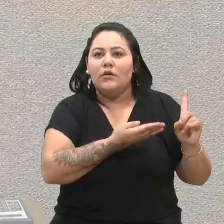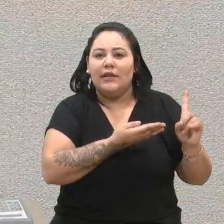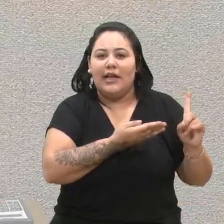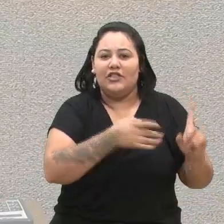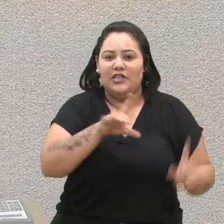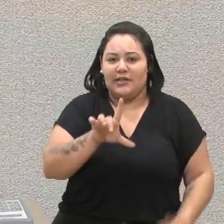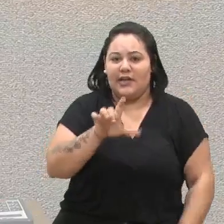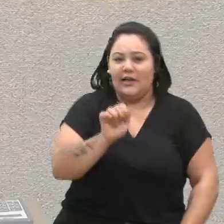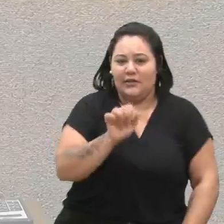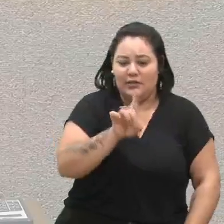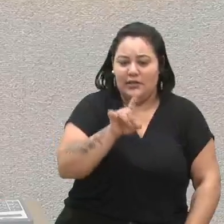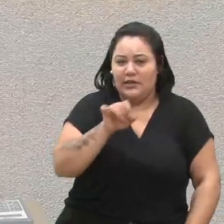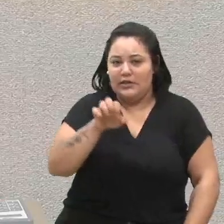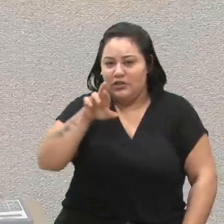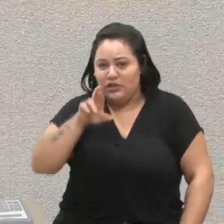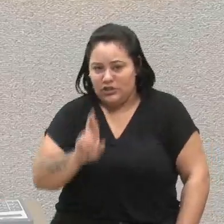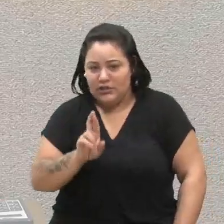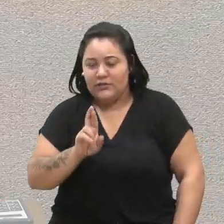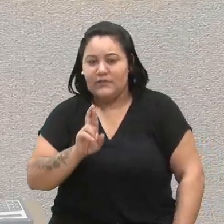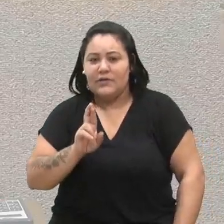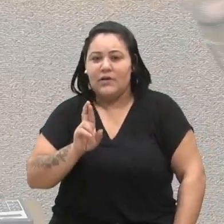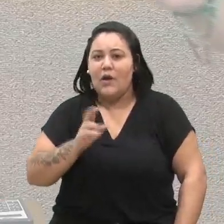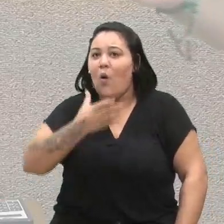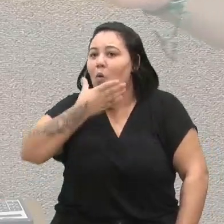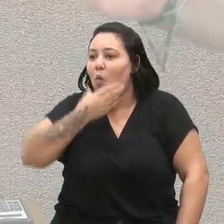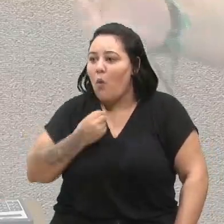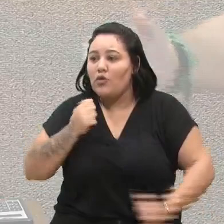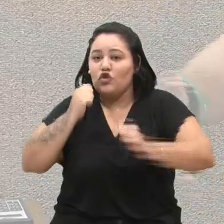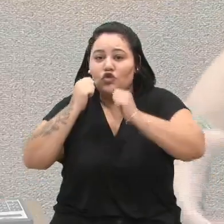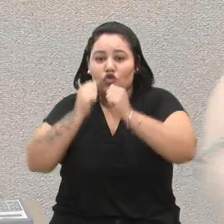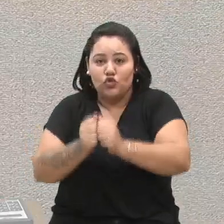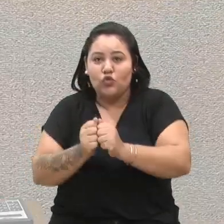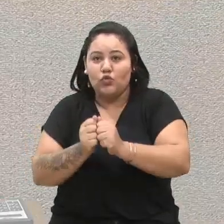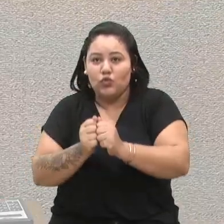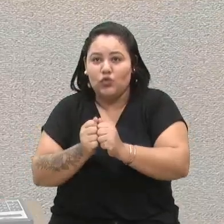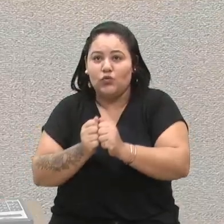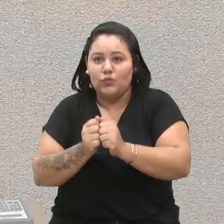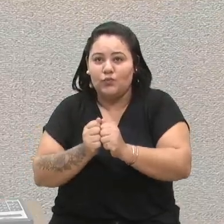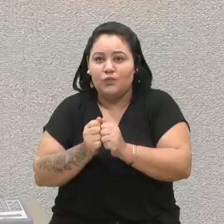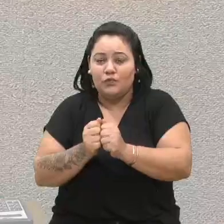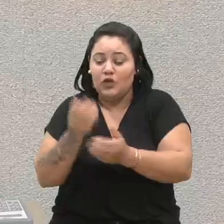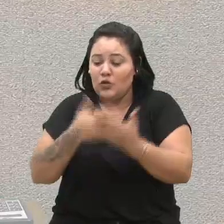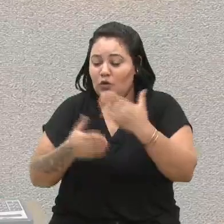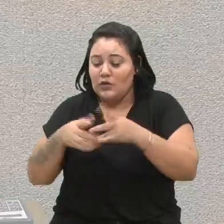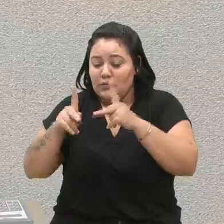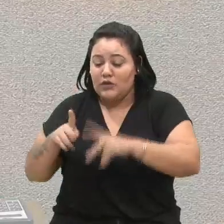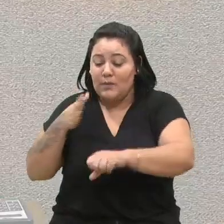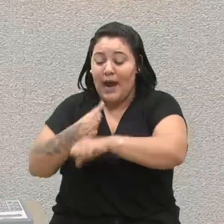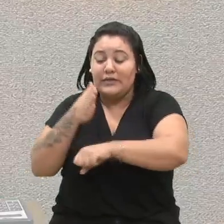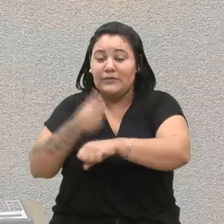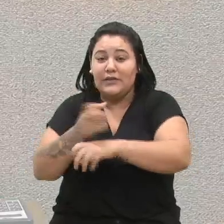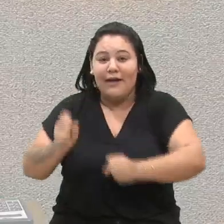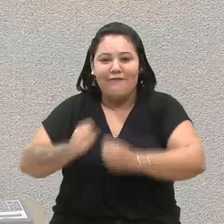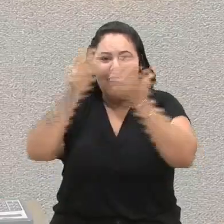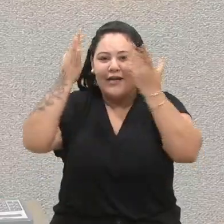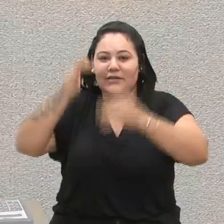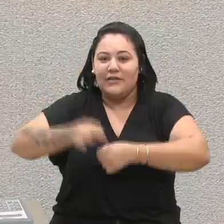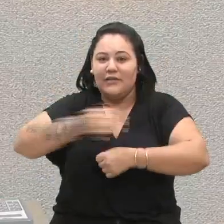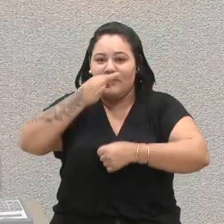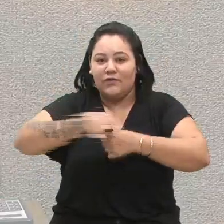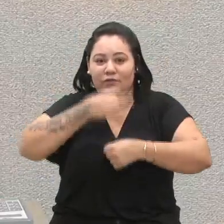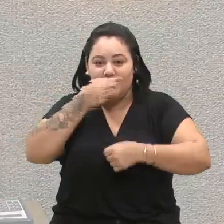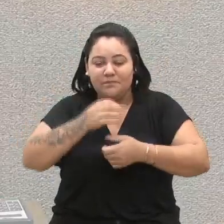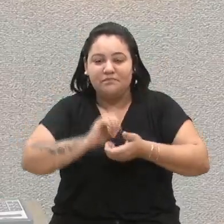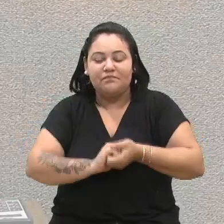Bradalize, que é o cara que mais, junto com o Girotondo, está animando essa festa da uva. É um apaixonado